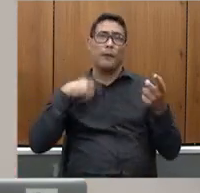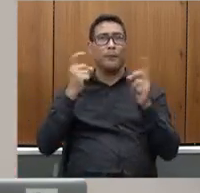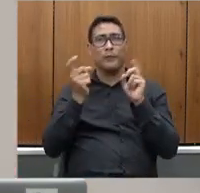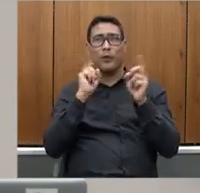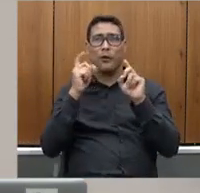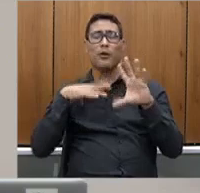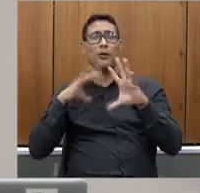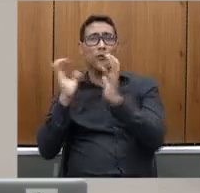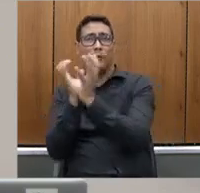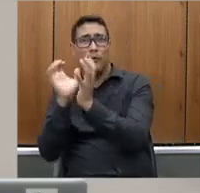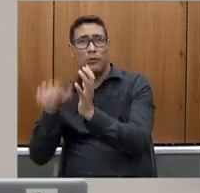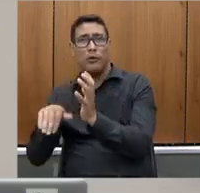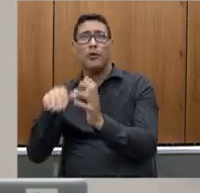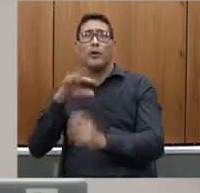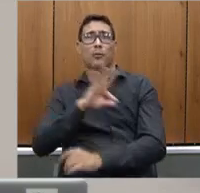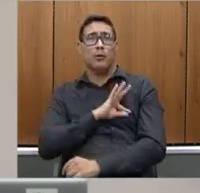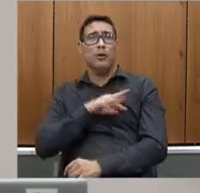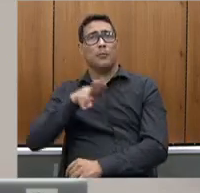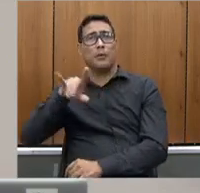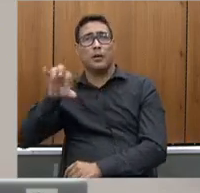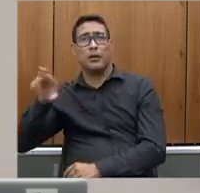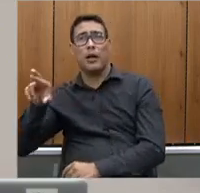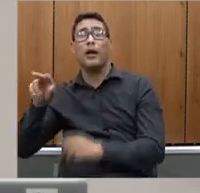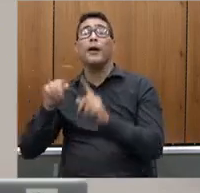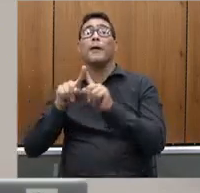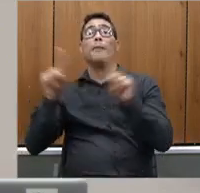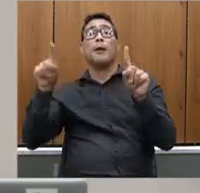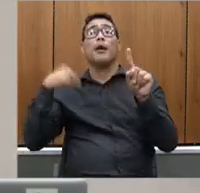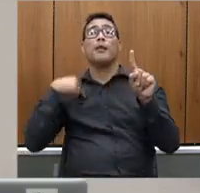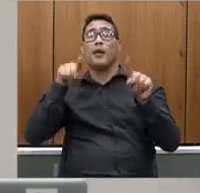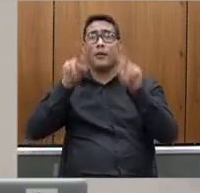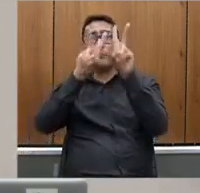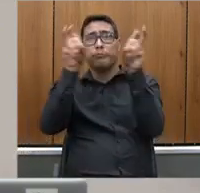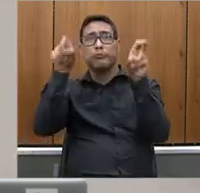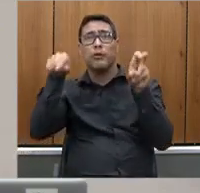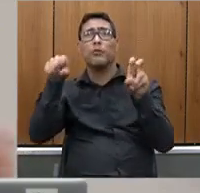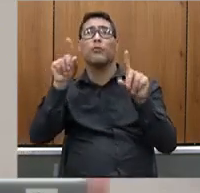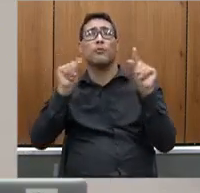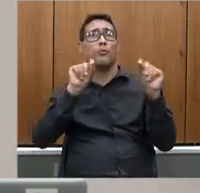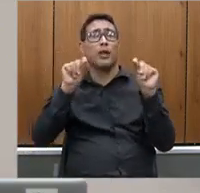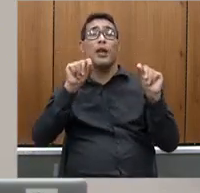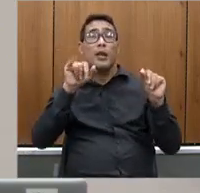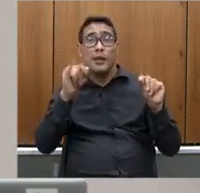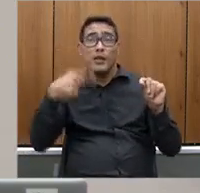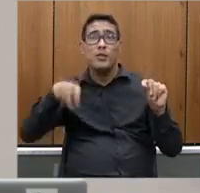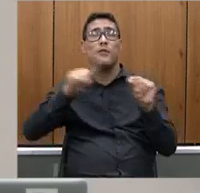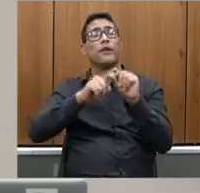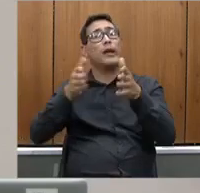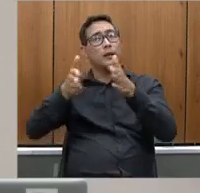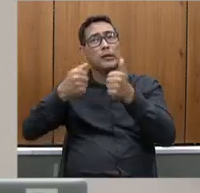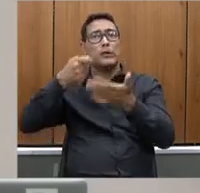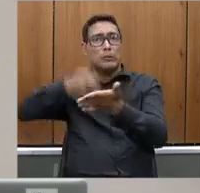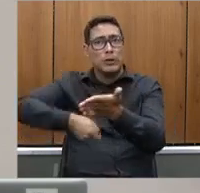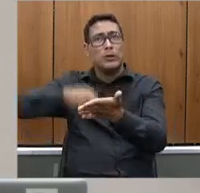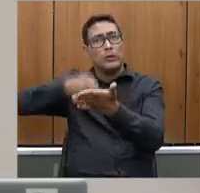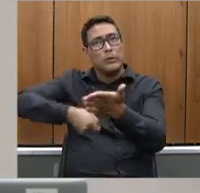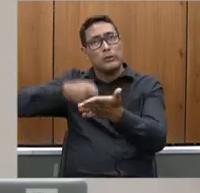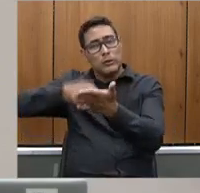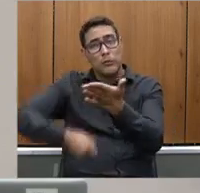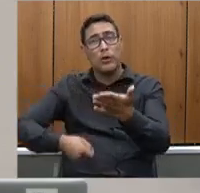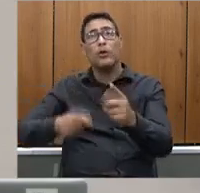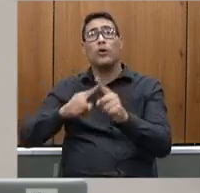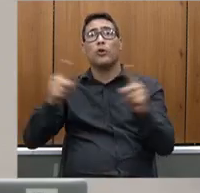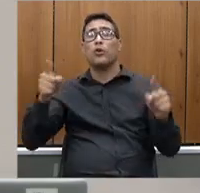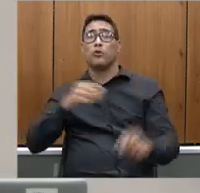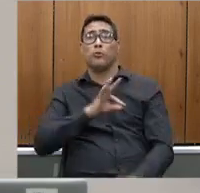com comanda por isso é militar estamos avançando essas questões mas esse assunto é tipo de assunto que se a gente não ficar aqui cobrando os nossos policiais